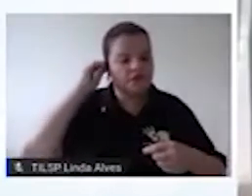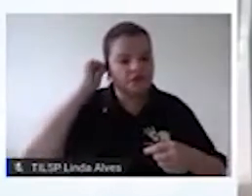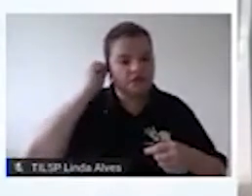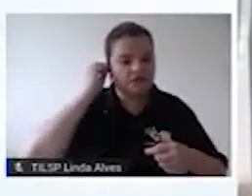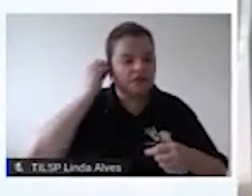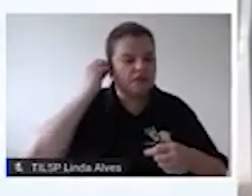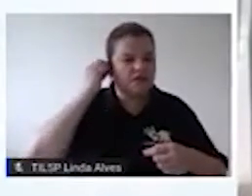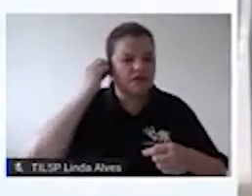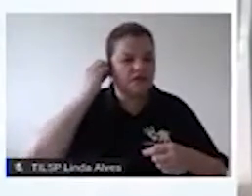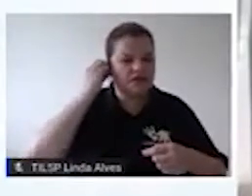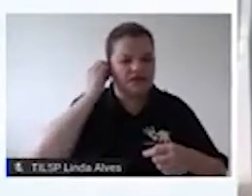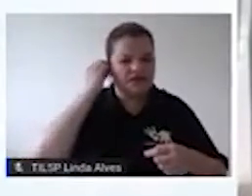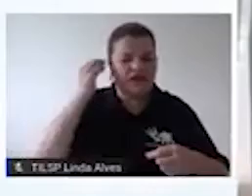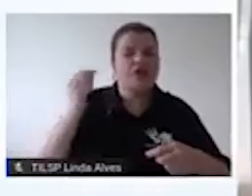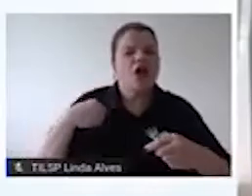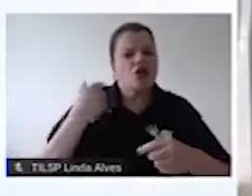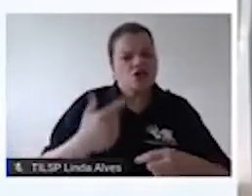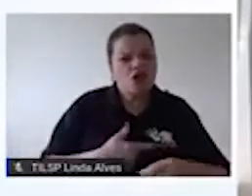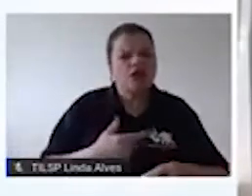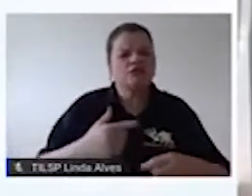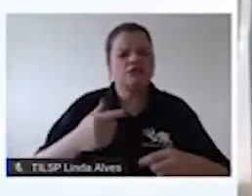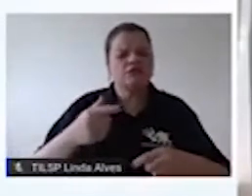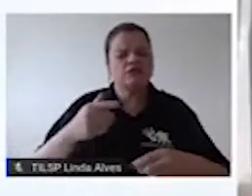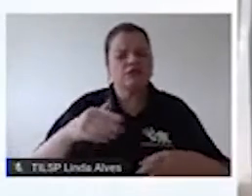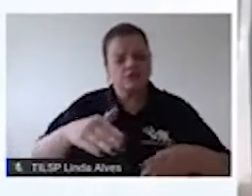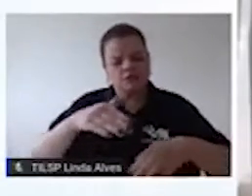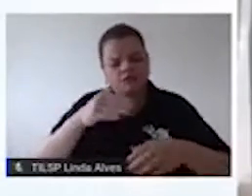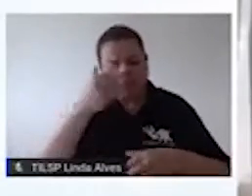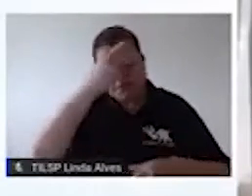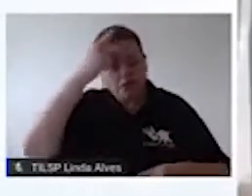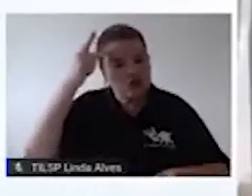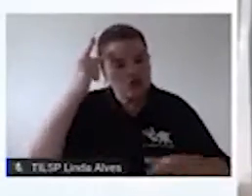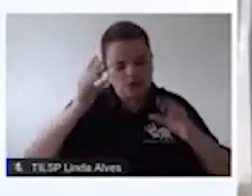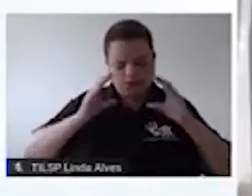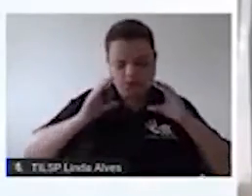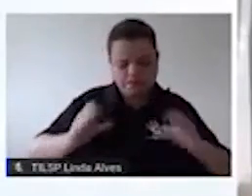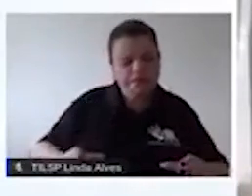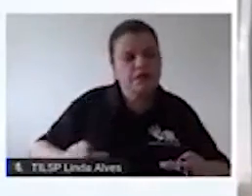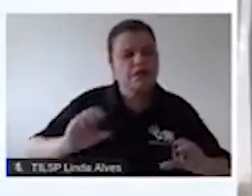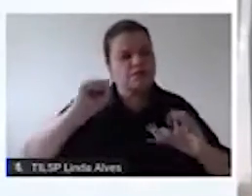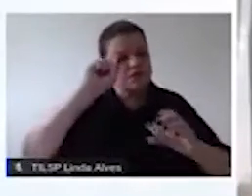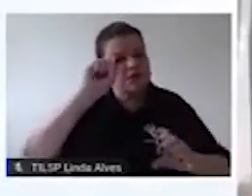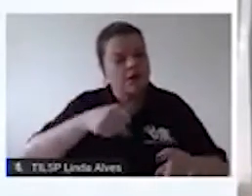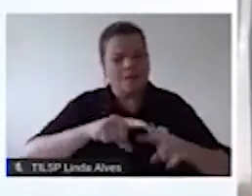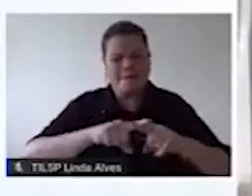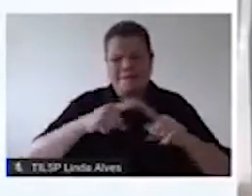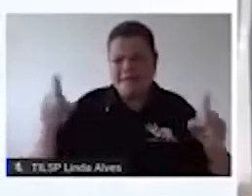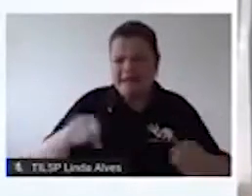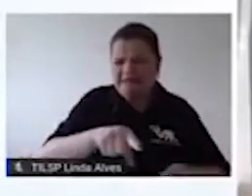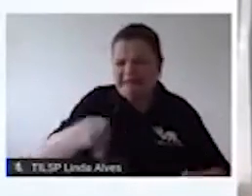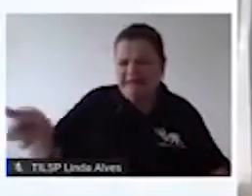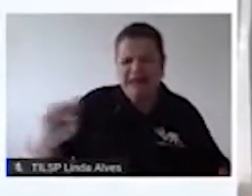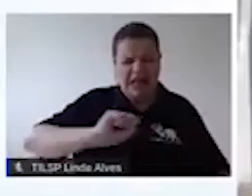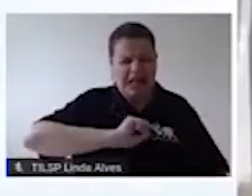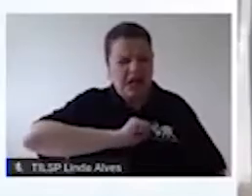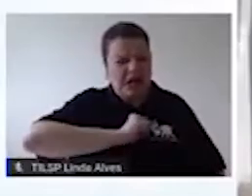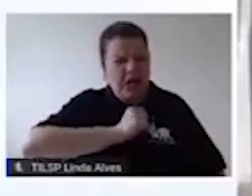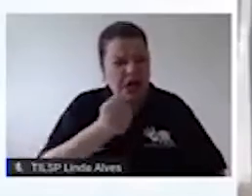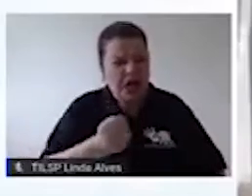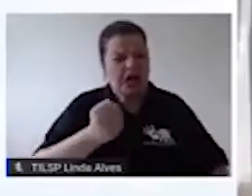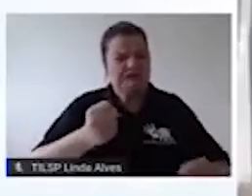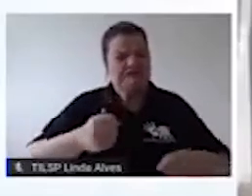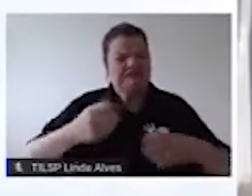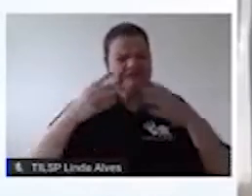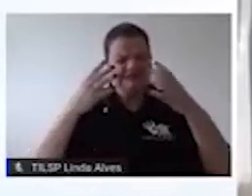a civilização, sim, ações civilizatórias, sim, mas todo esse ódio que nós temos vivido nos últimos 2 anos em nosso país,